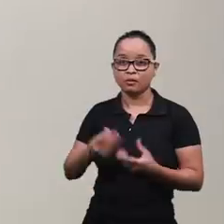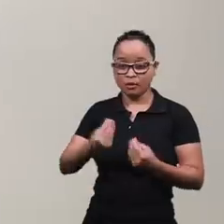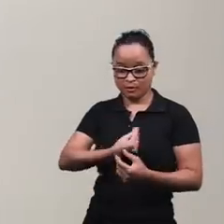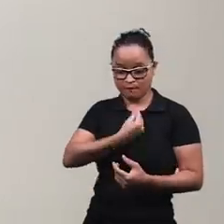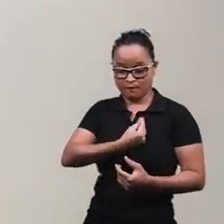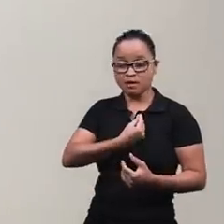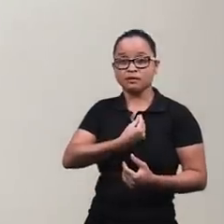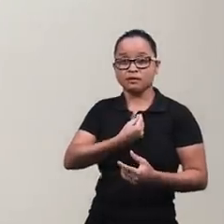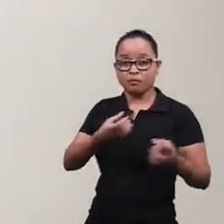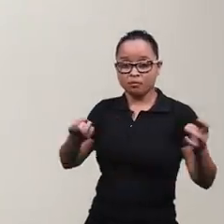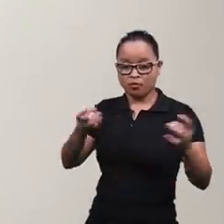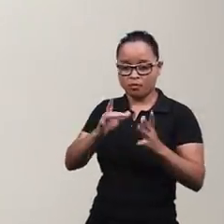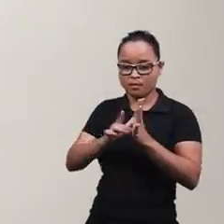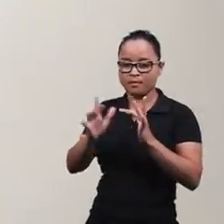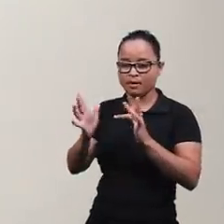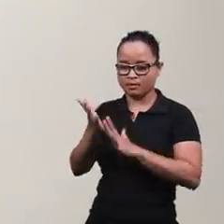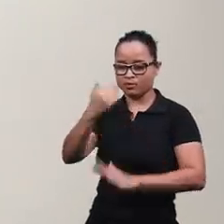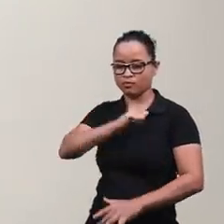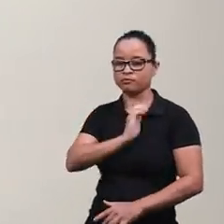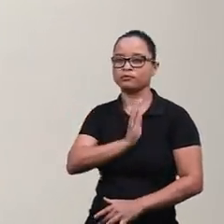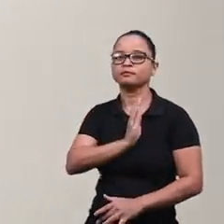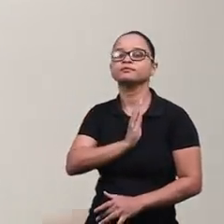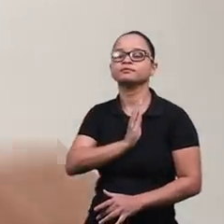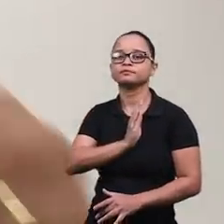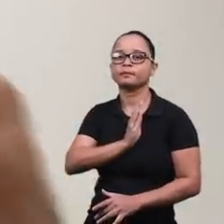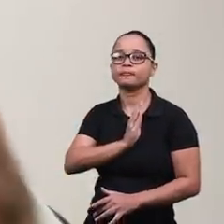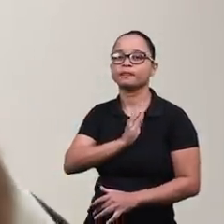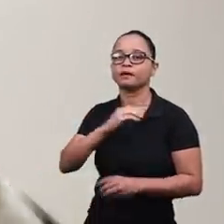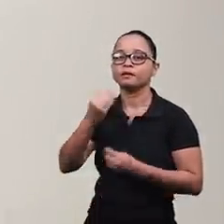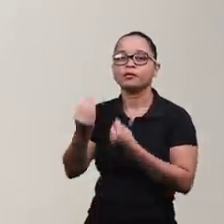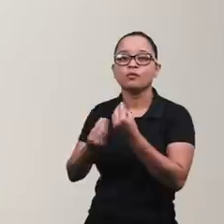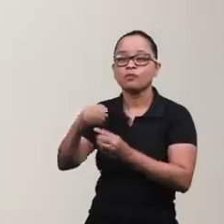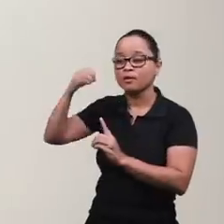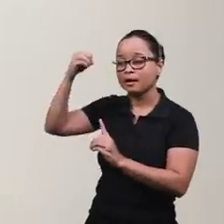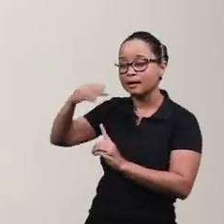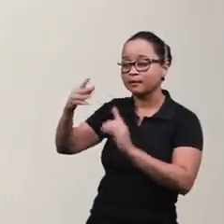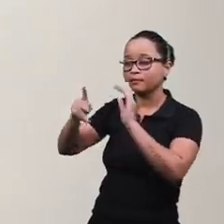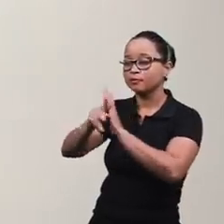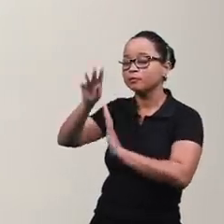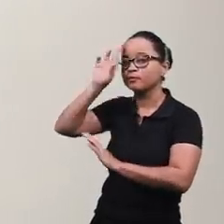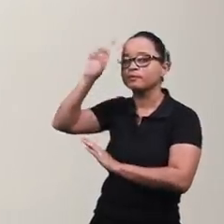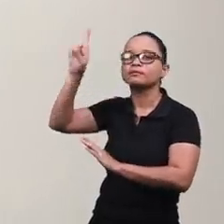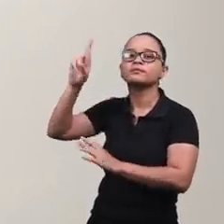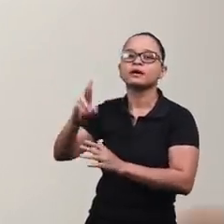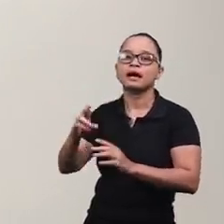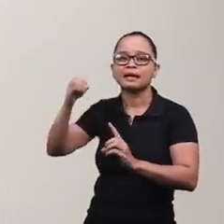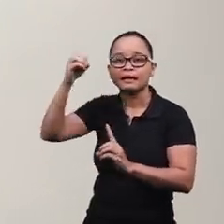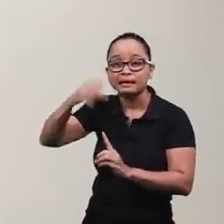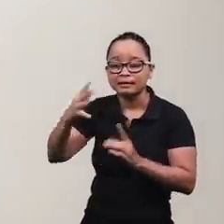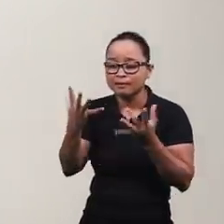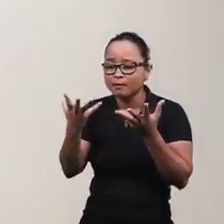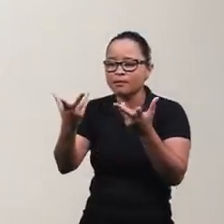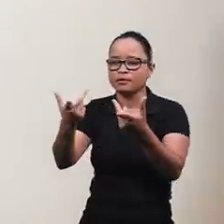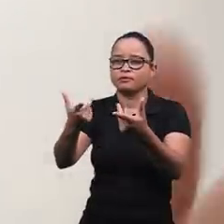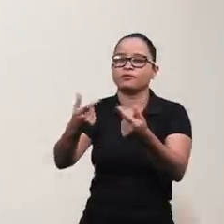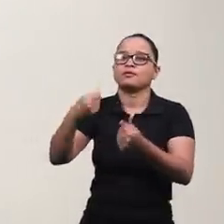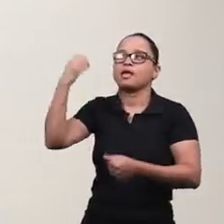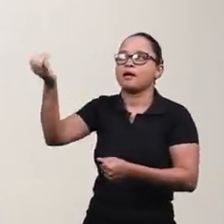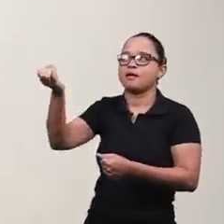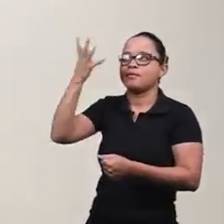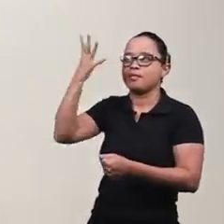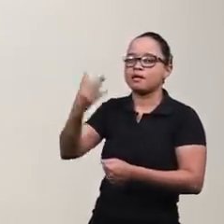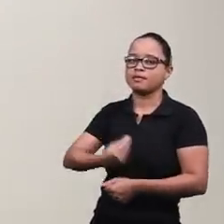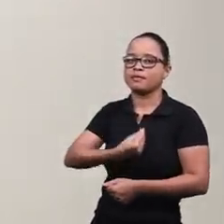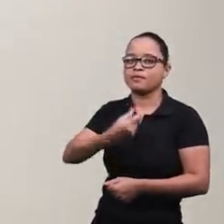templo para Morada de Deus e temos o que achado graça diante do Senhor essa graça maravilhosa